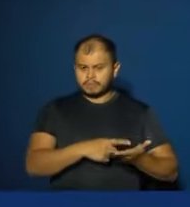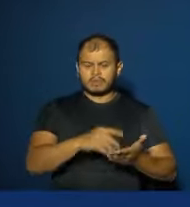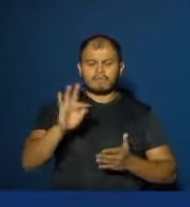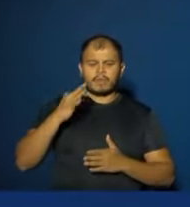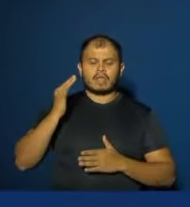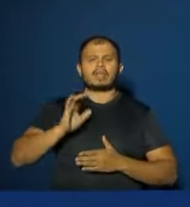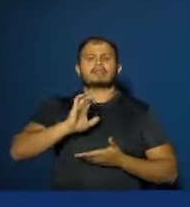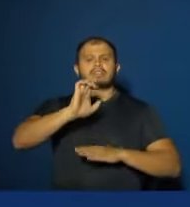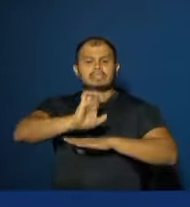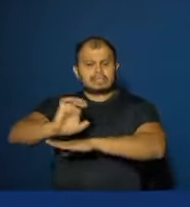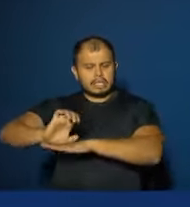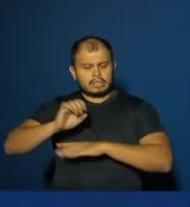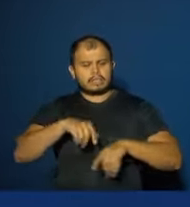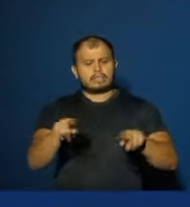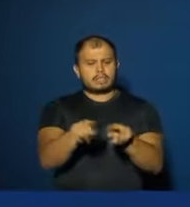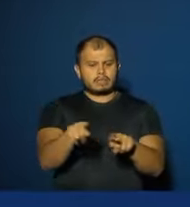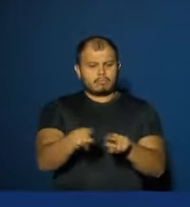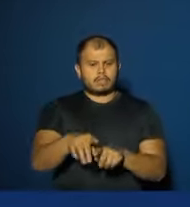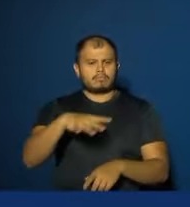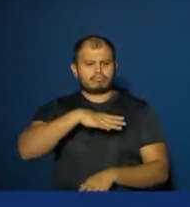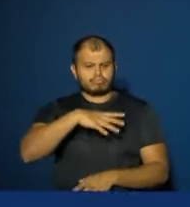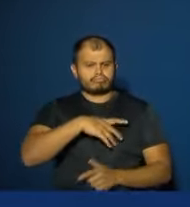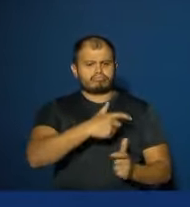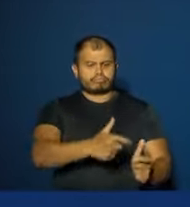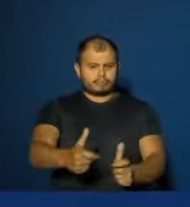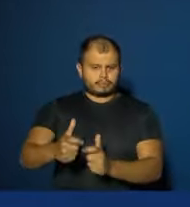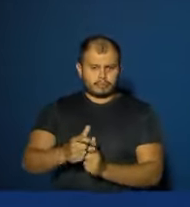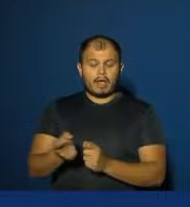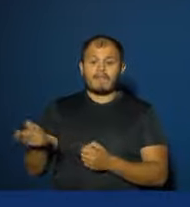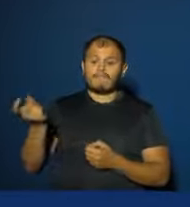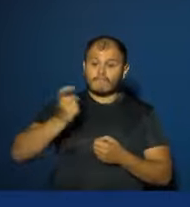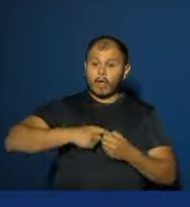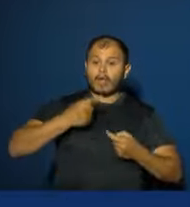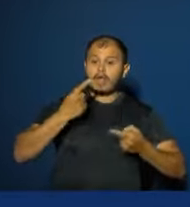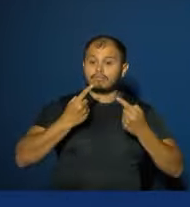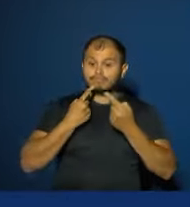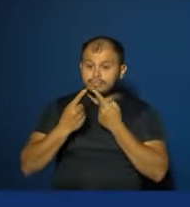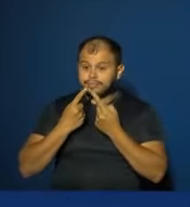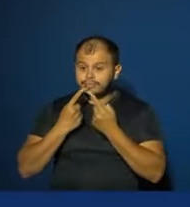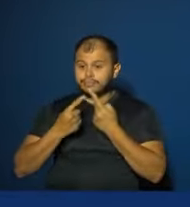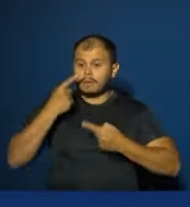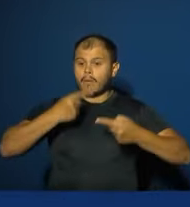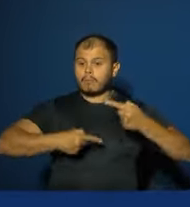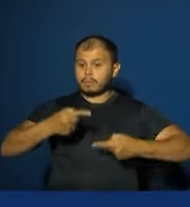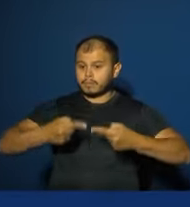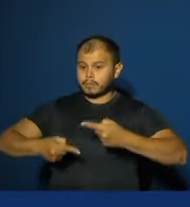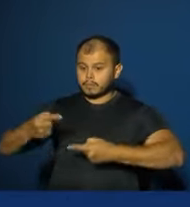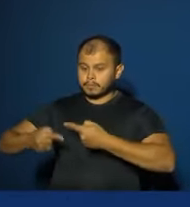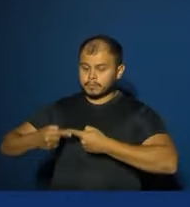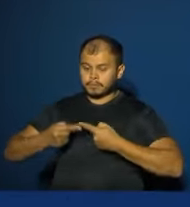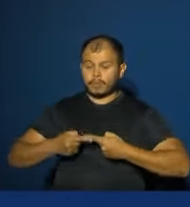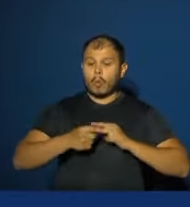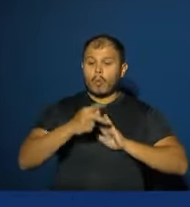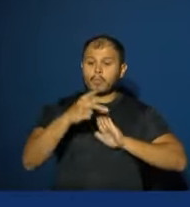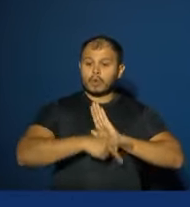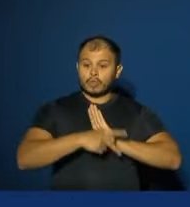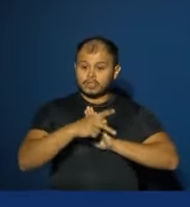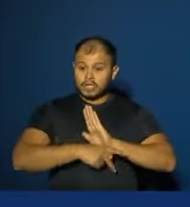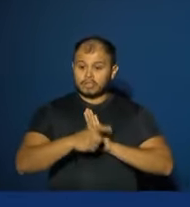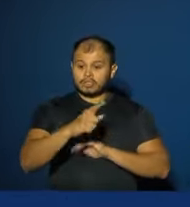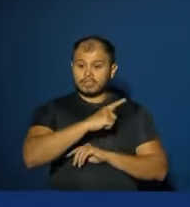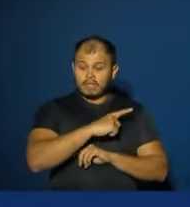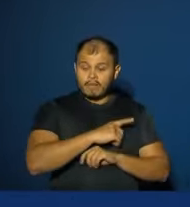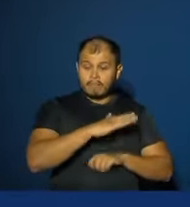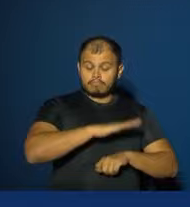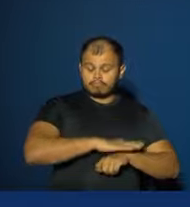e com municípios, da volta do diálogo e da negociação de um projeto de nação